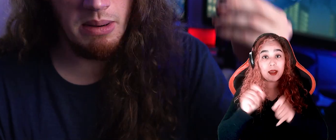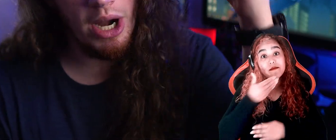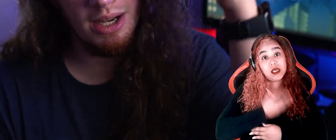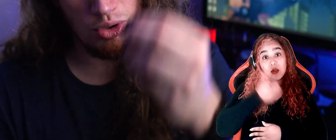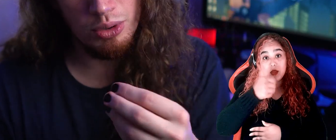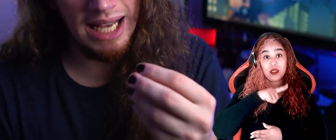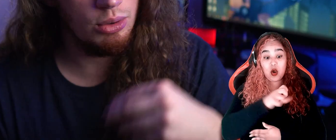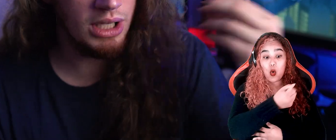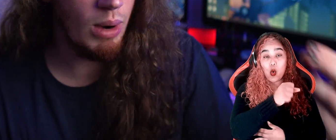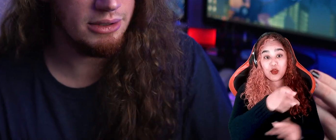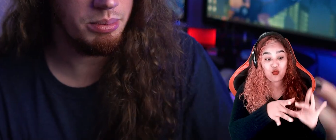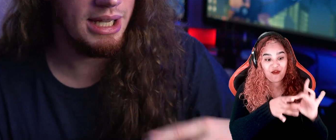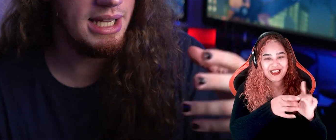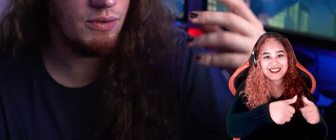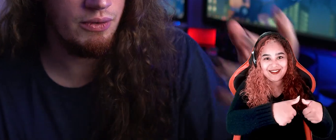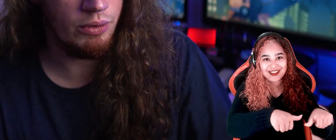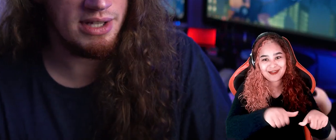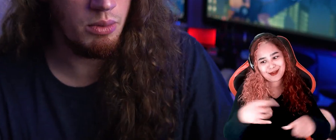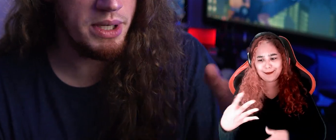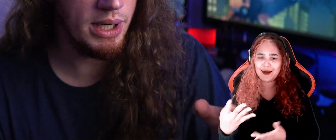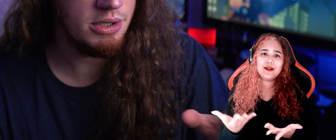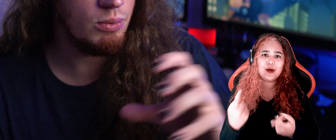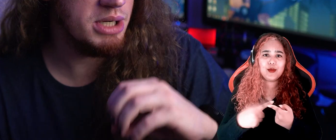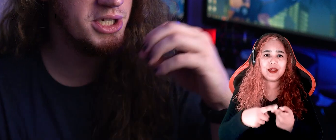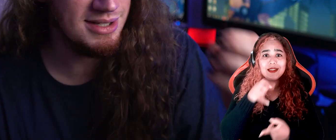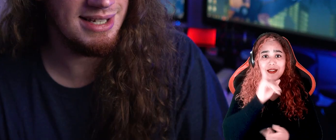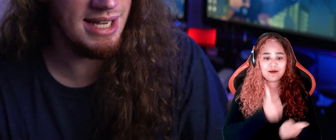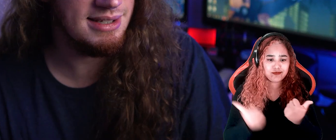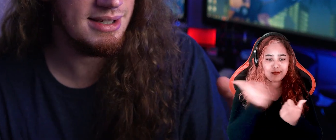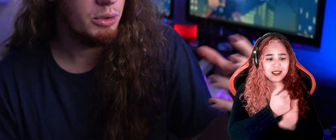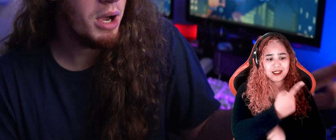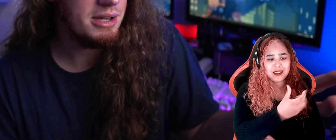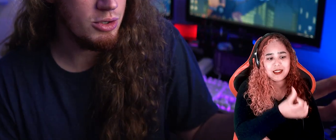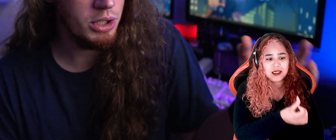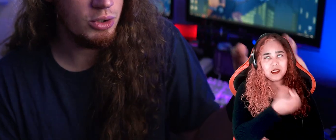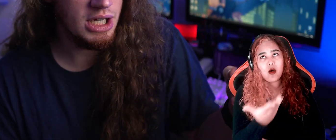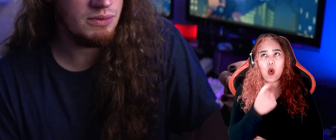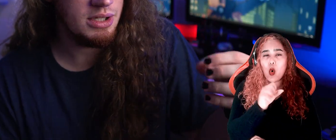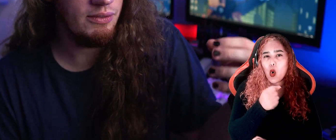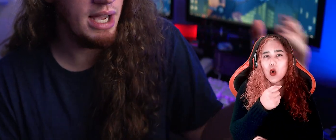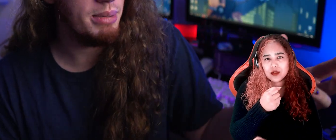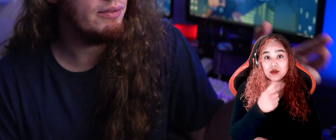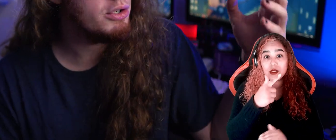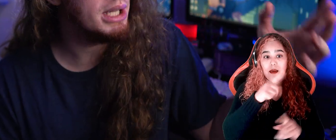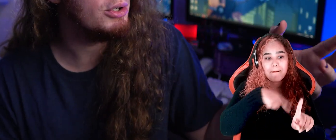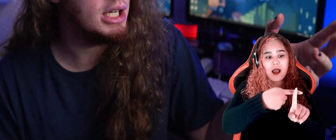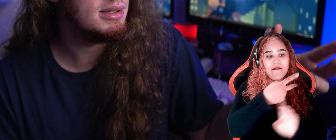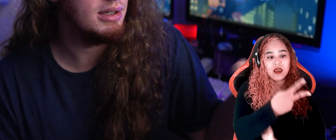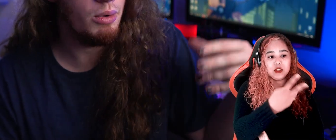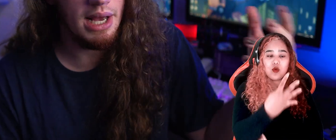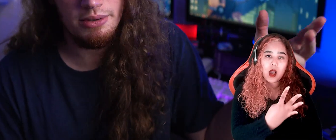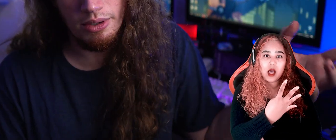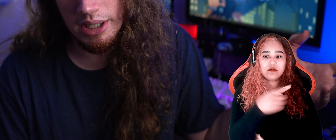8 GB de memória RAM soldado do que 4, porque aí se você for fazer um upgrade com um chip de 16, no caso de 8 GB você vai para 24